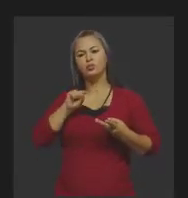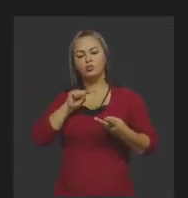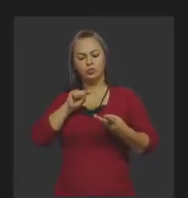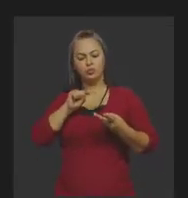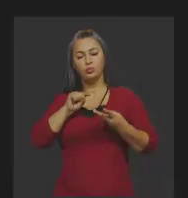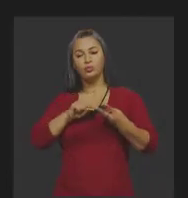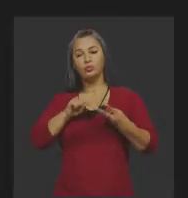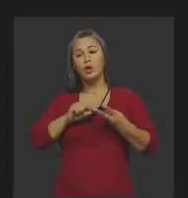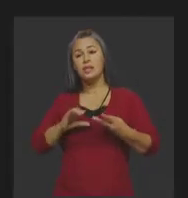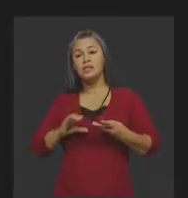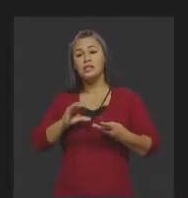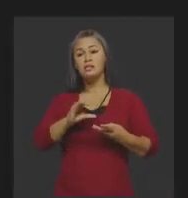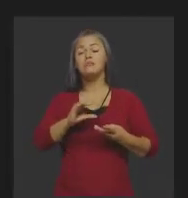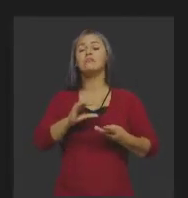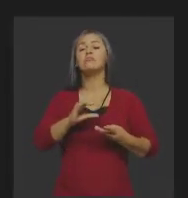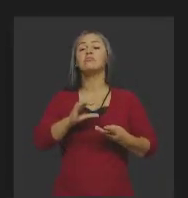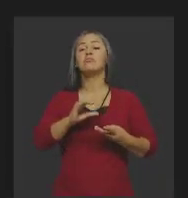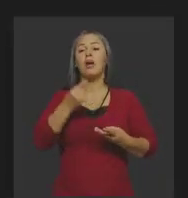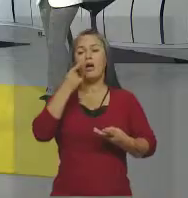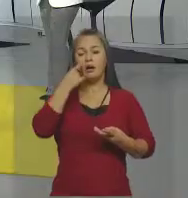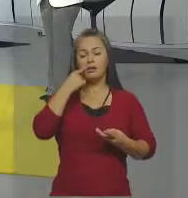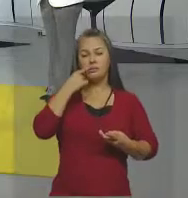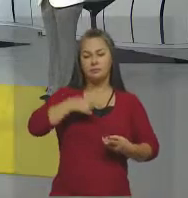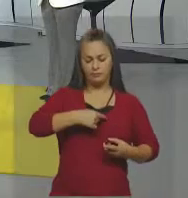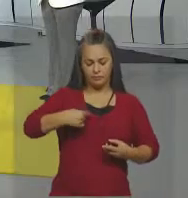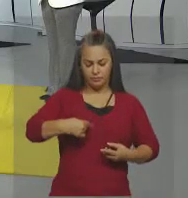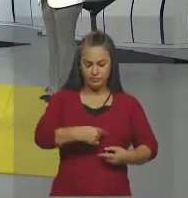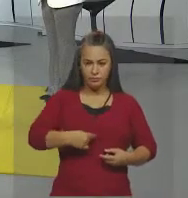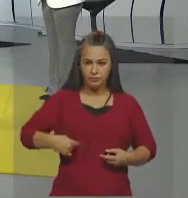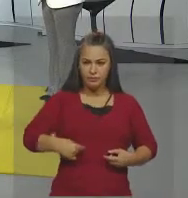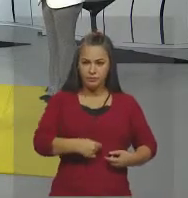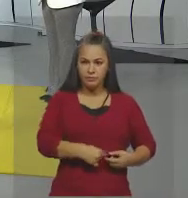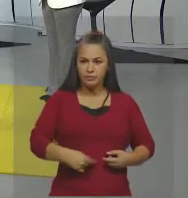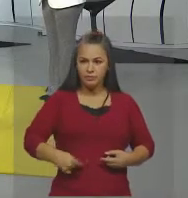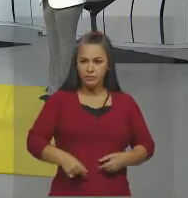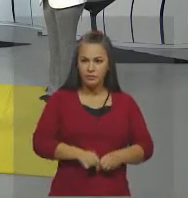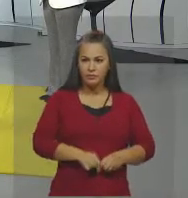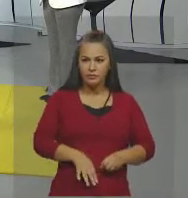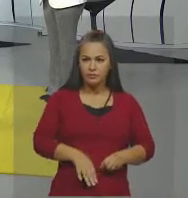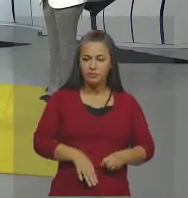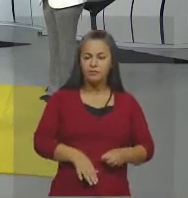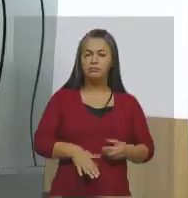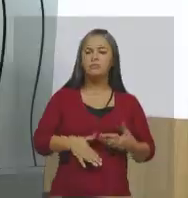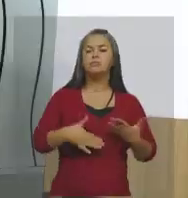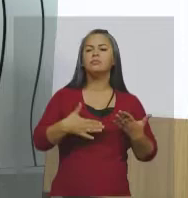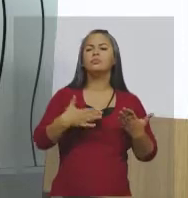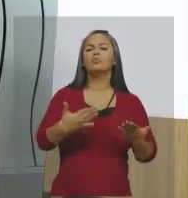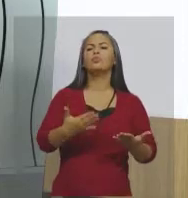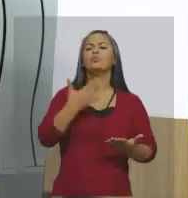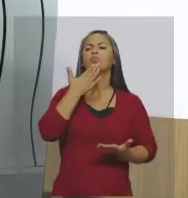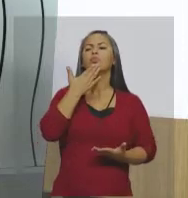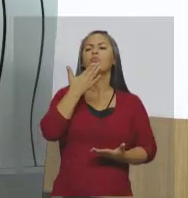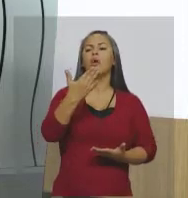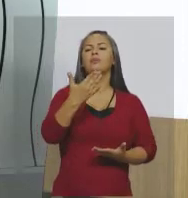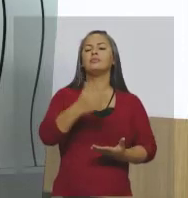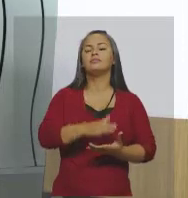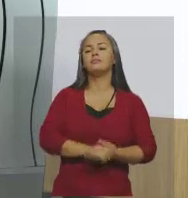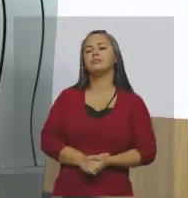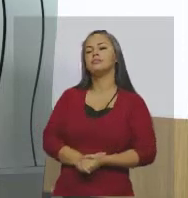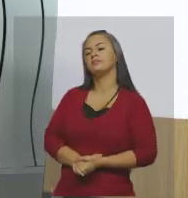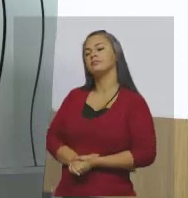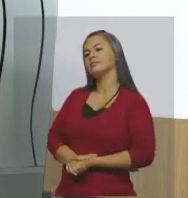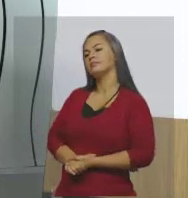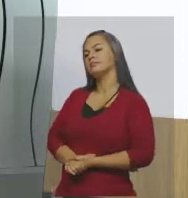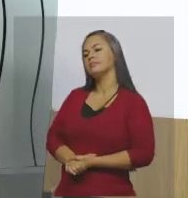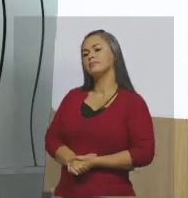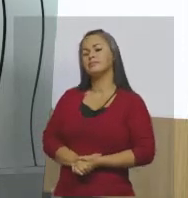página 48 do PET, na semana 1. Obrigado, Bruna. Bom, e aí a gente pensa,